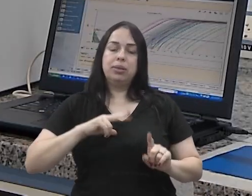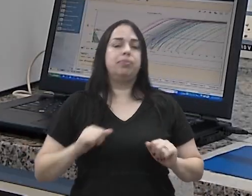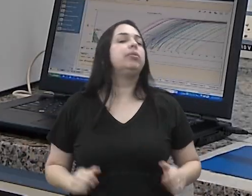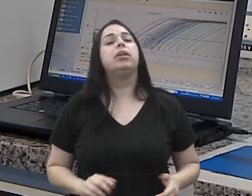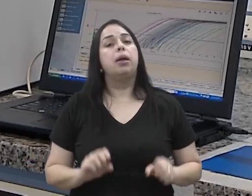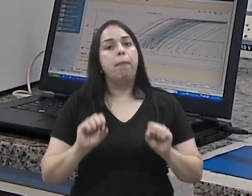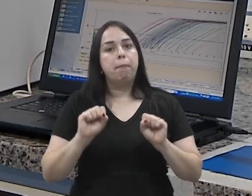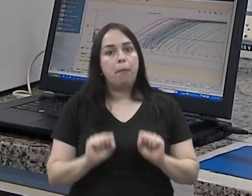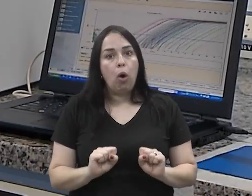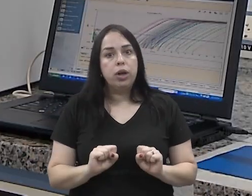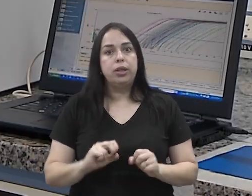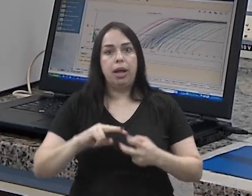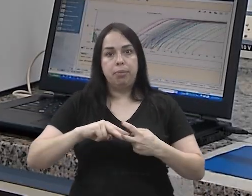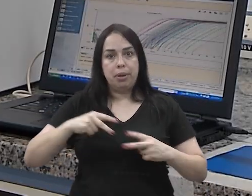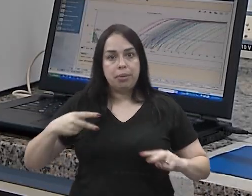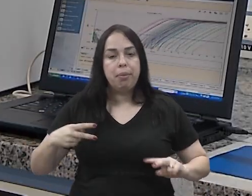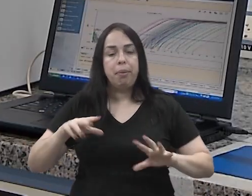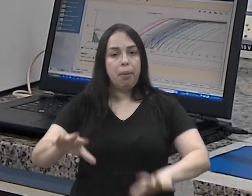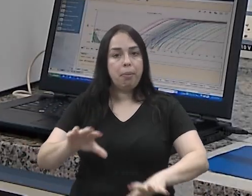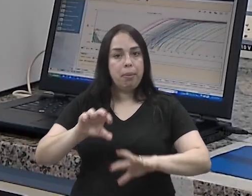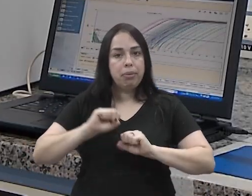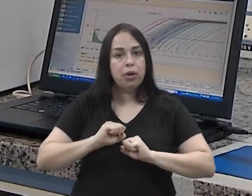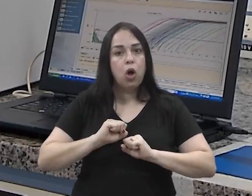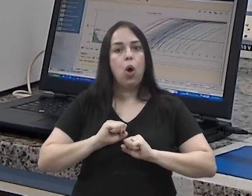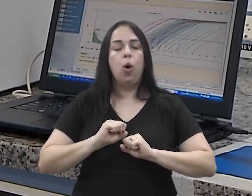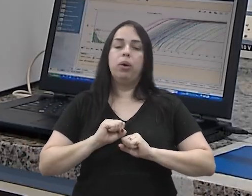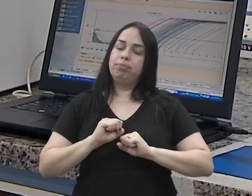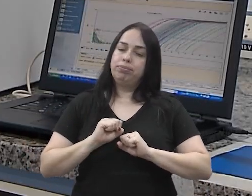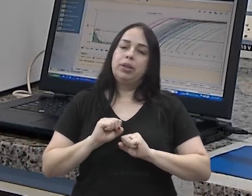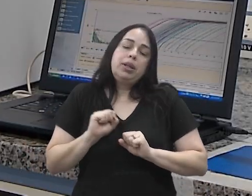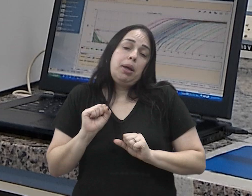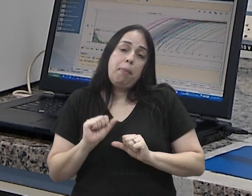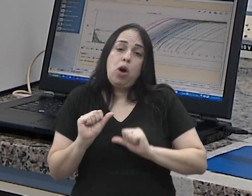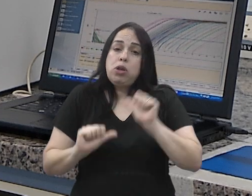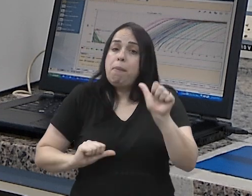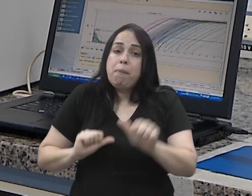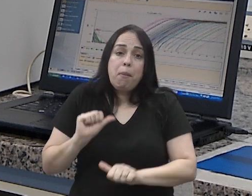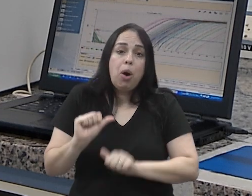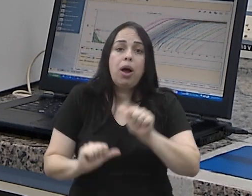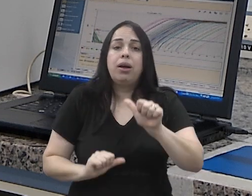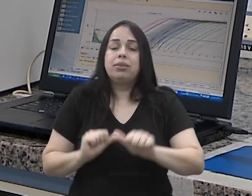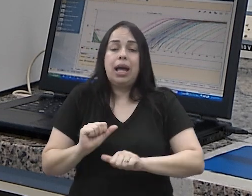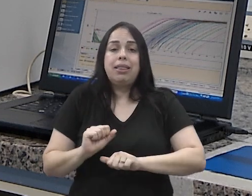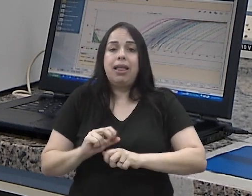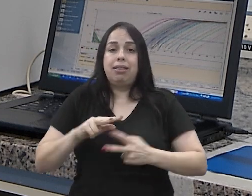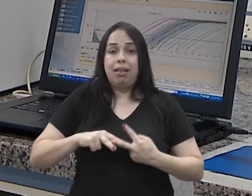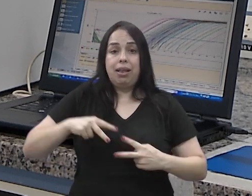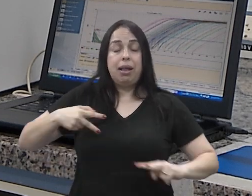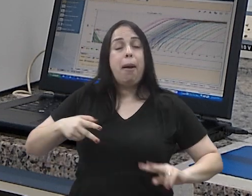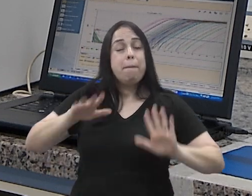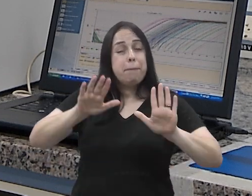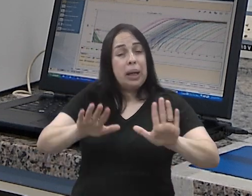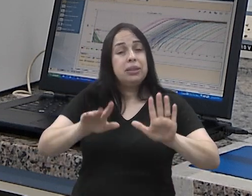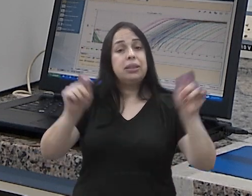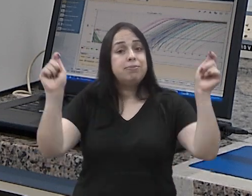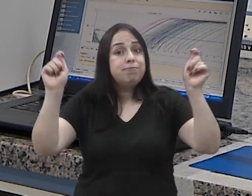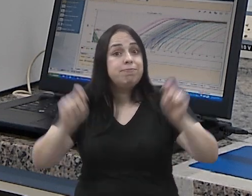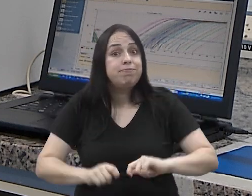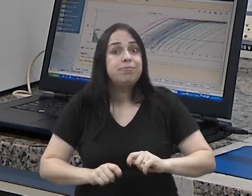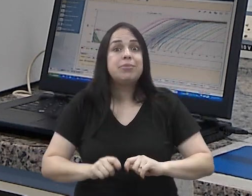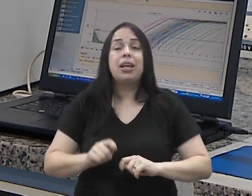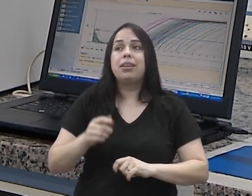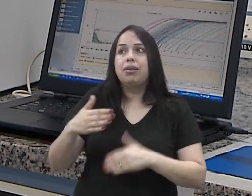herdar algumas alterações no DNA, polimorfismos ou mutações, que são alterações na sequência do DNA, né, mas que